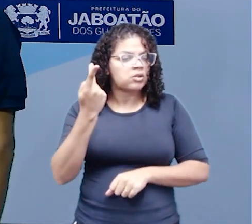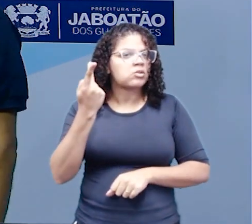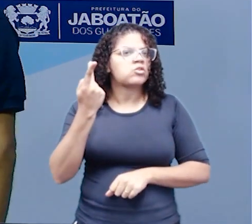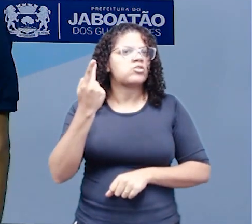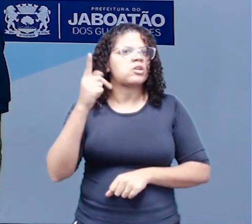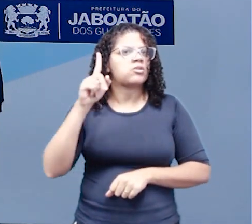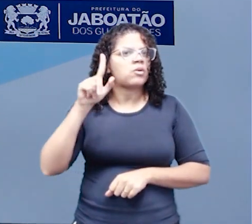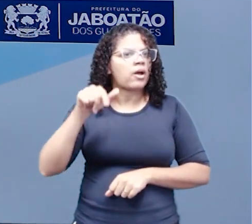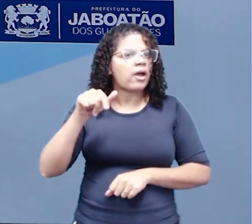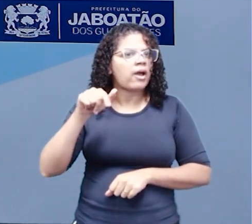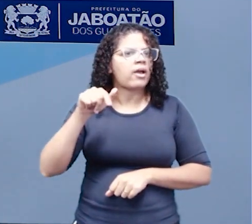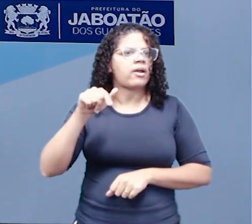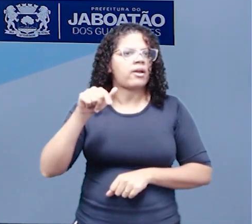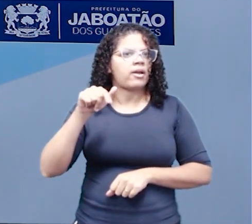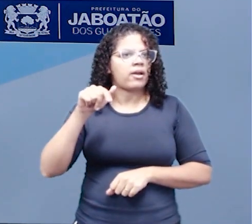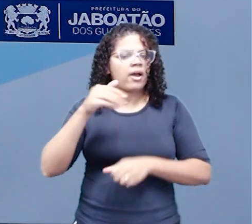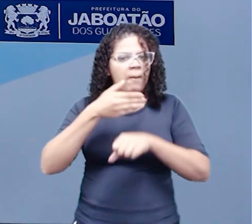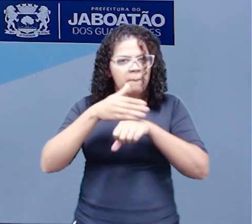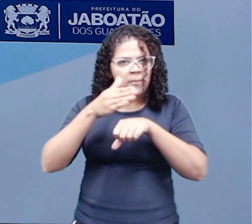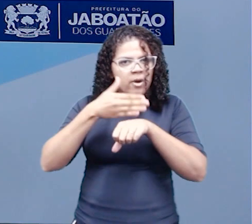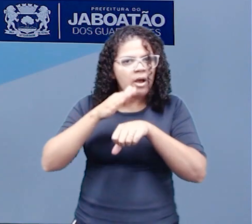Ok, são naftalina